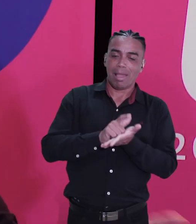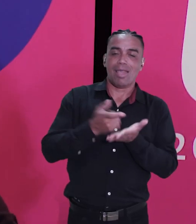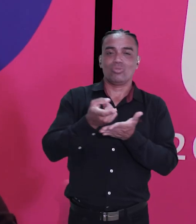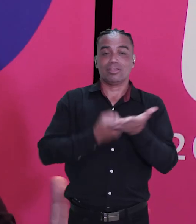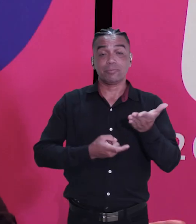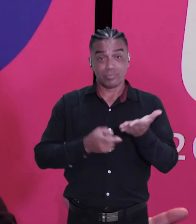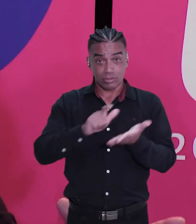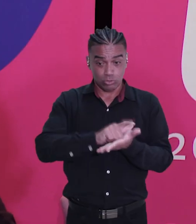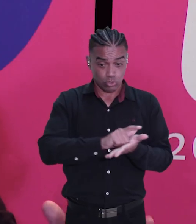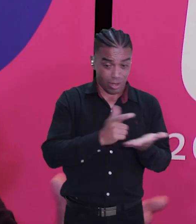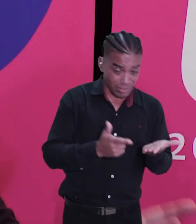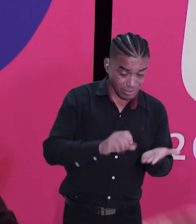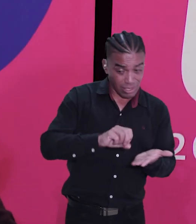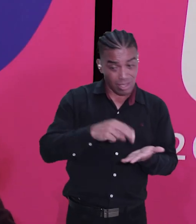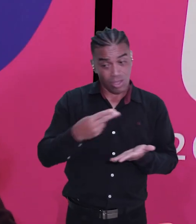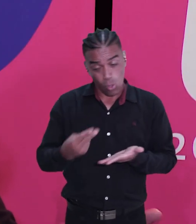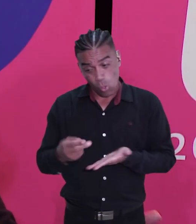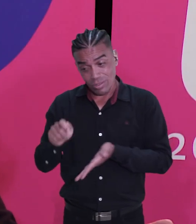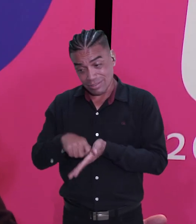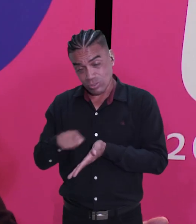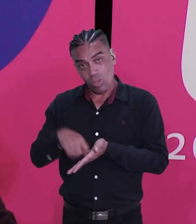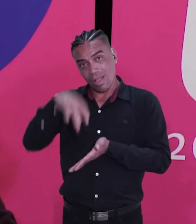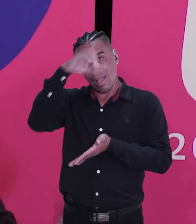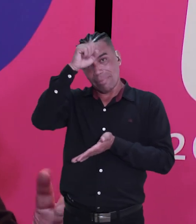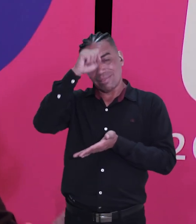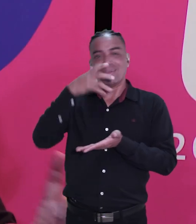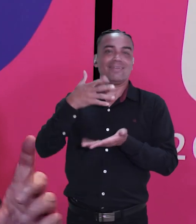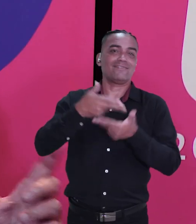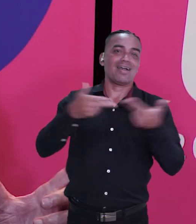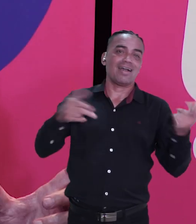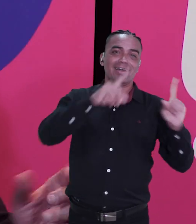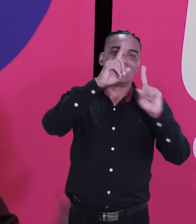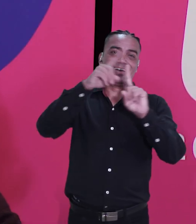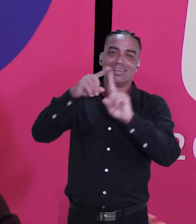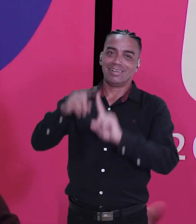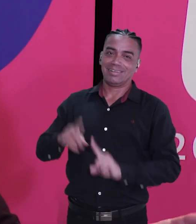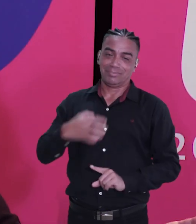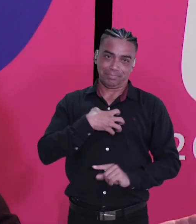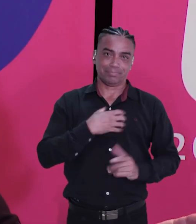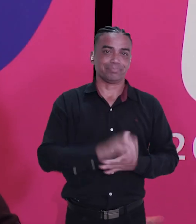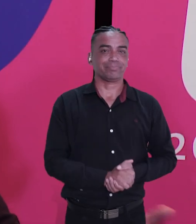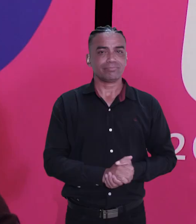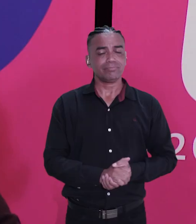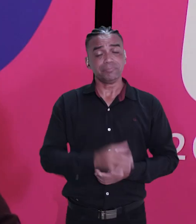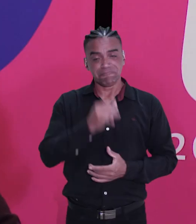eu acho o jornalista ou o escritor, ele tem que aprender a escrever nas diversas métricas, né? Então, por